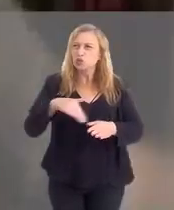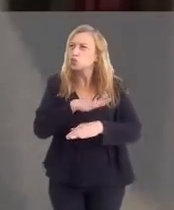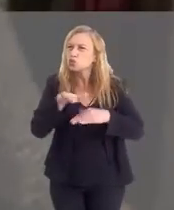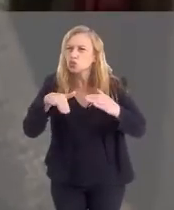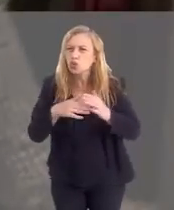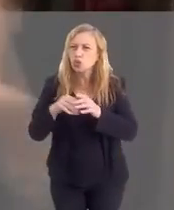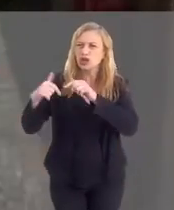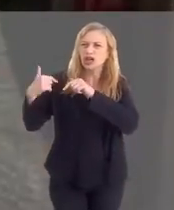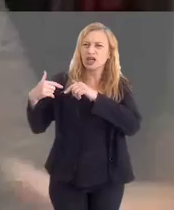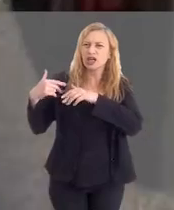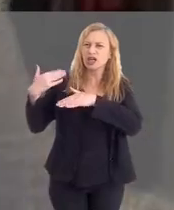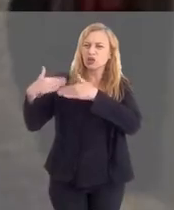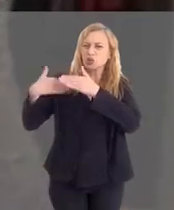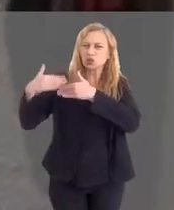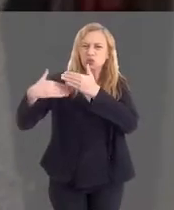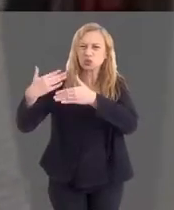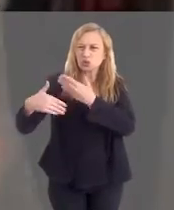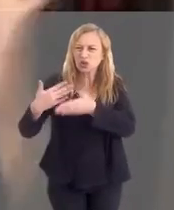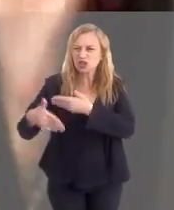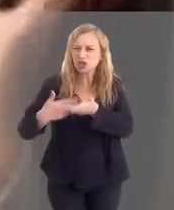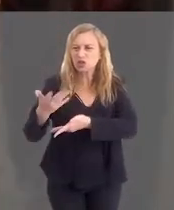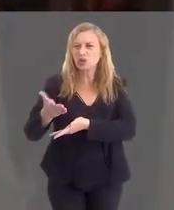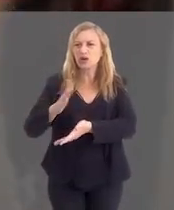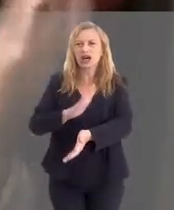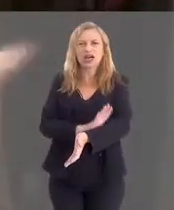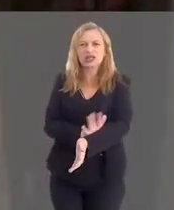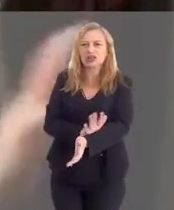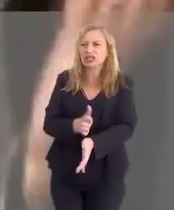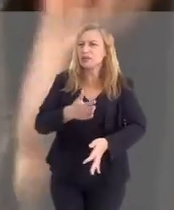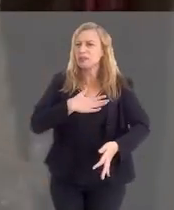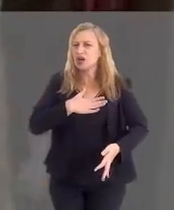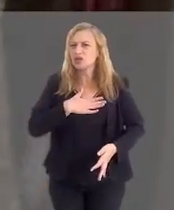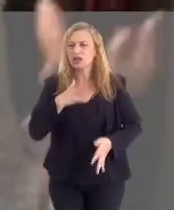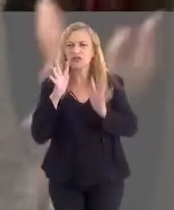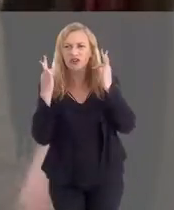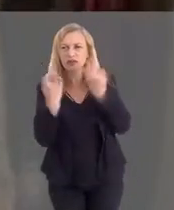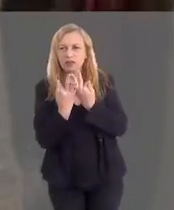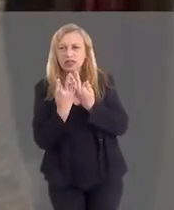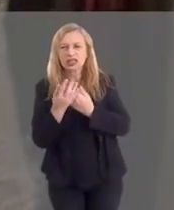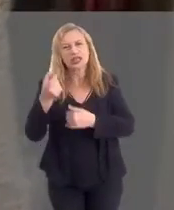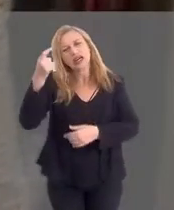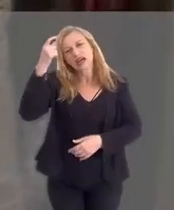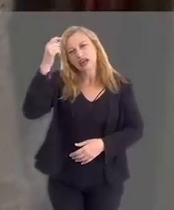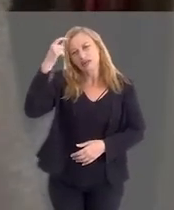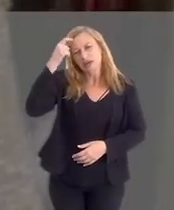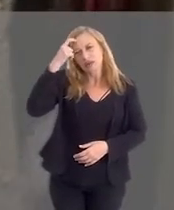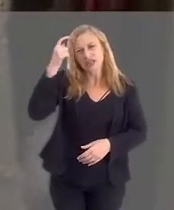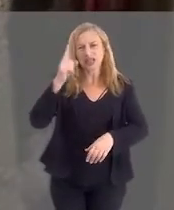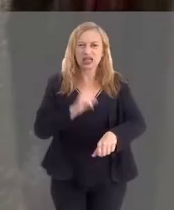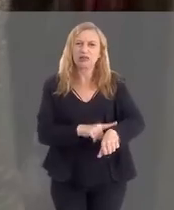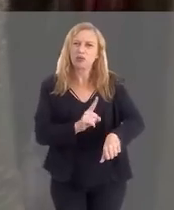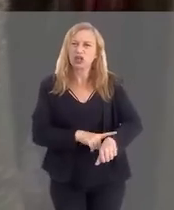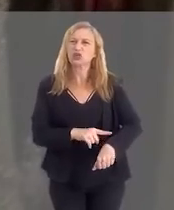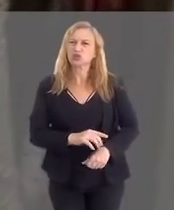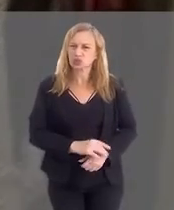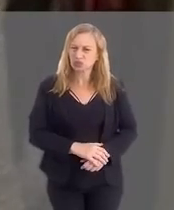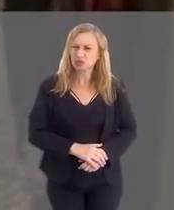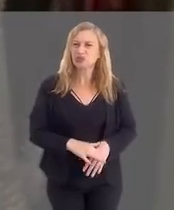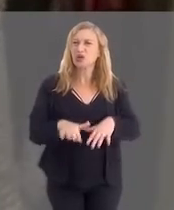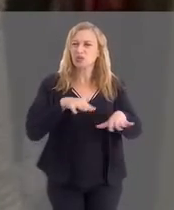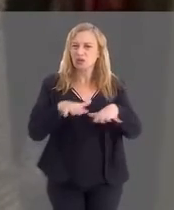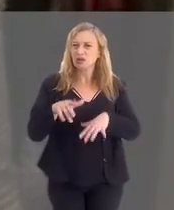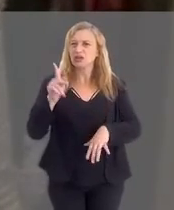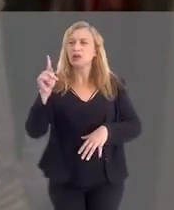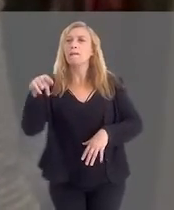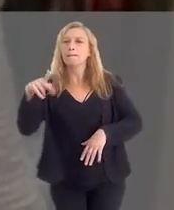toda a consciência racial, todo o histórico assim, meu, da minha família, na minha cabeça naquele momento. Então, acho